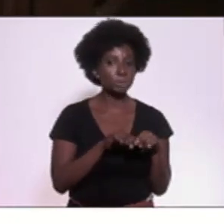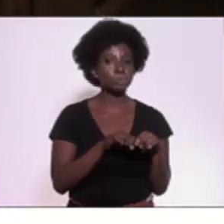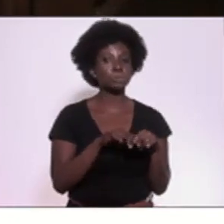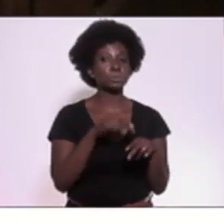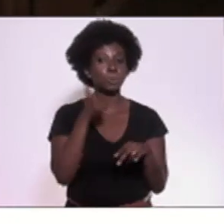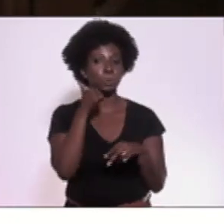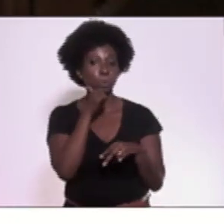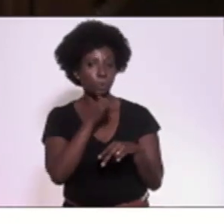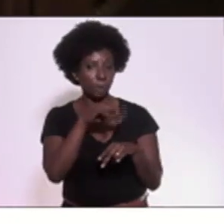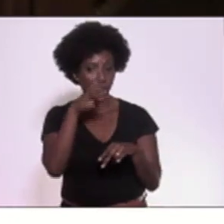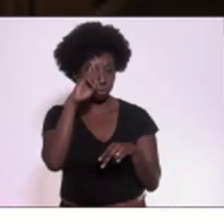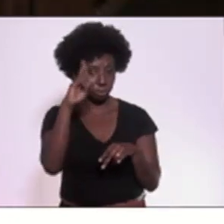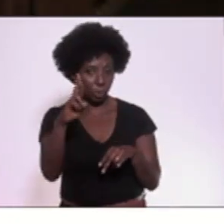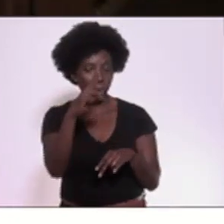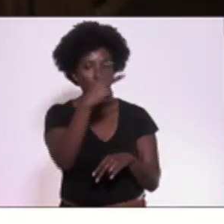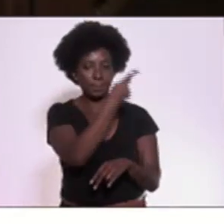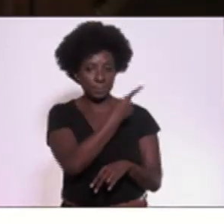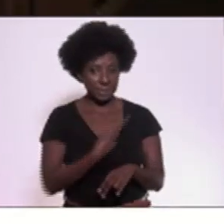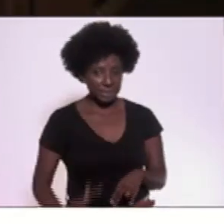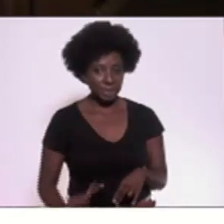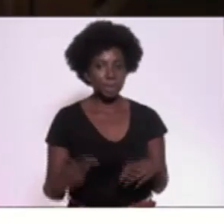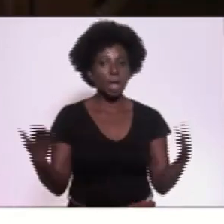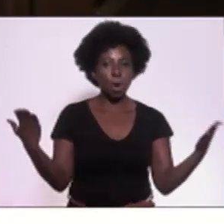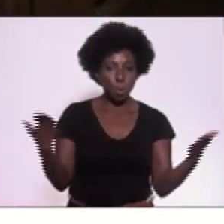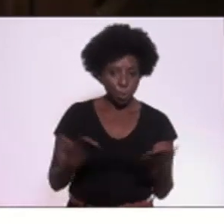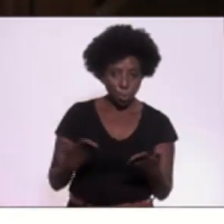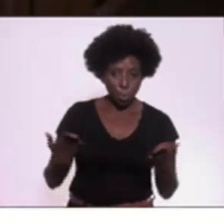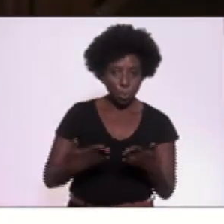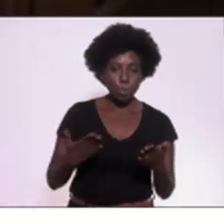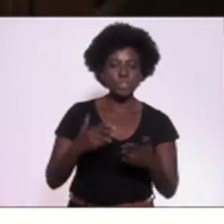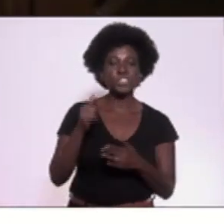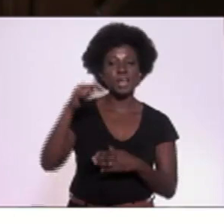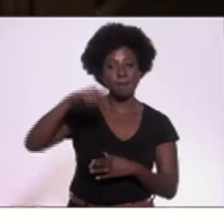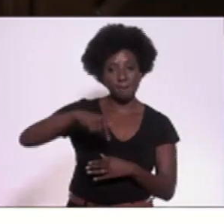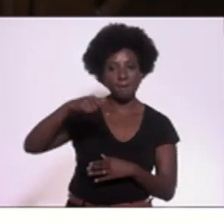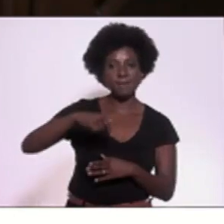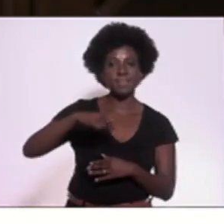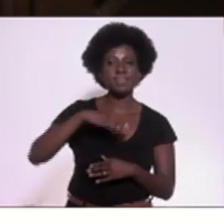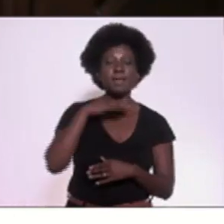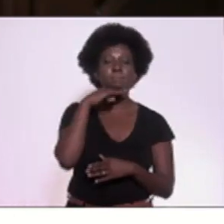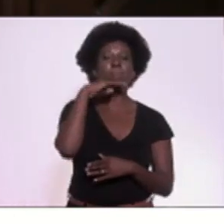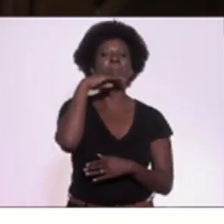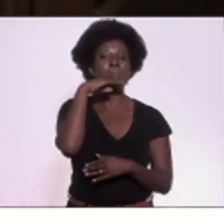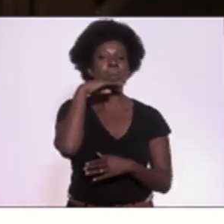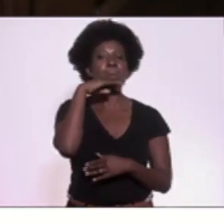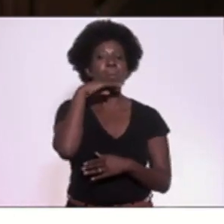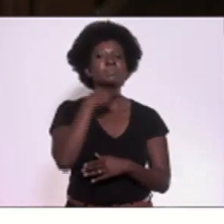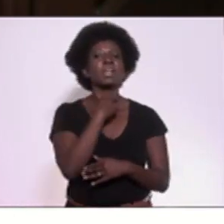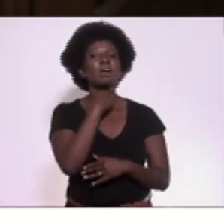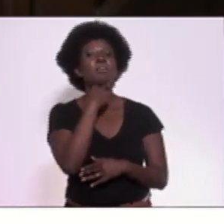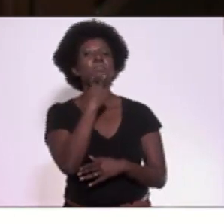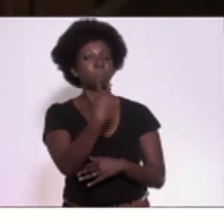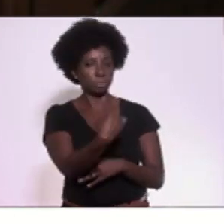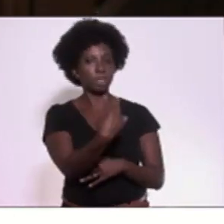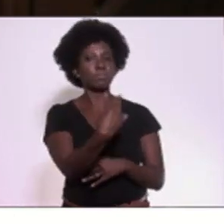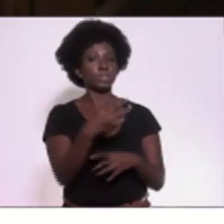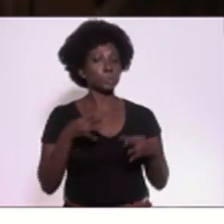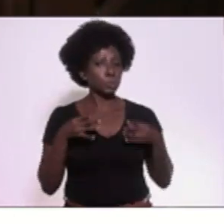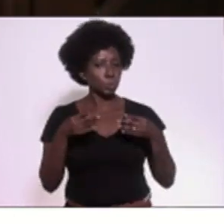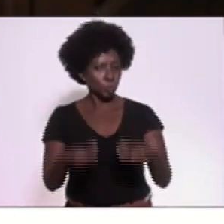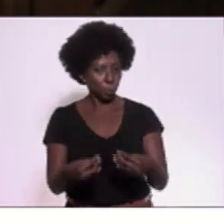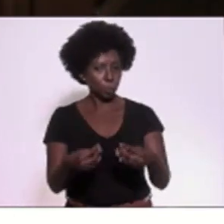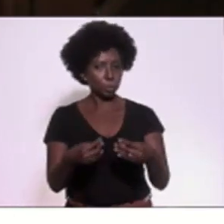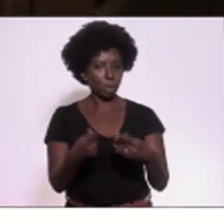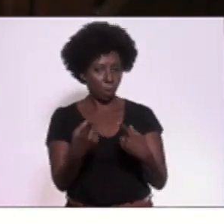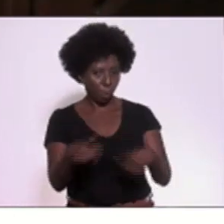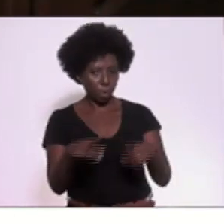na Alerje, também nesse espaço de poder, é erguer a cabeça e erguer a voz contra toda a violência, contra todo